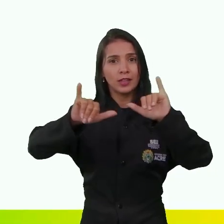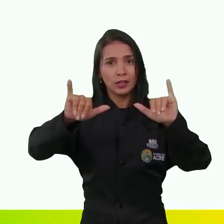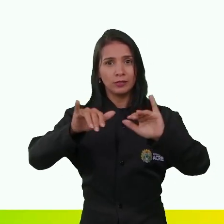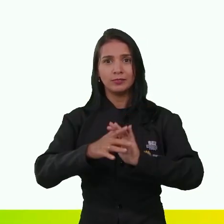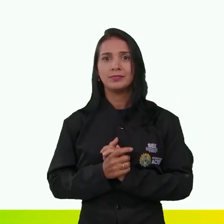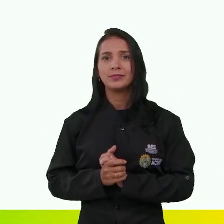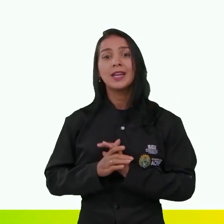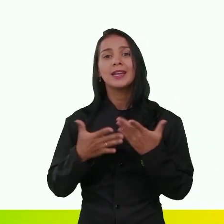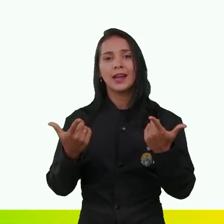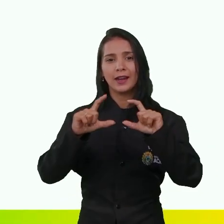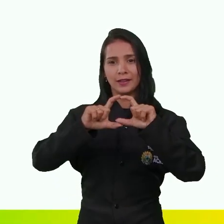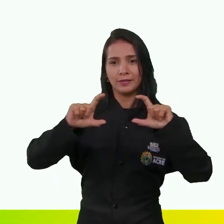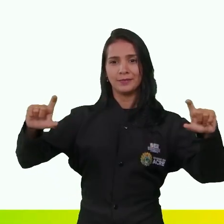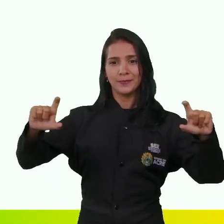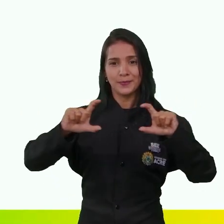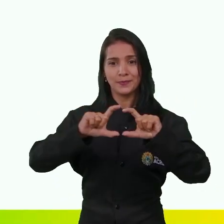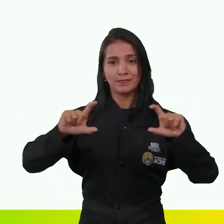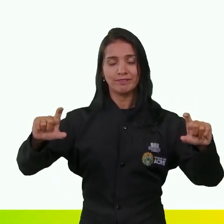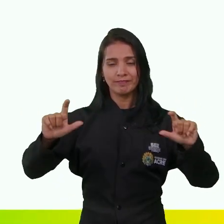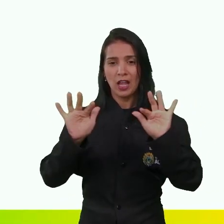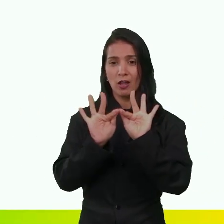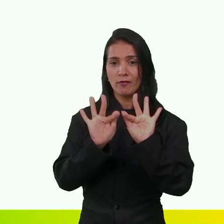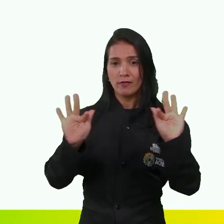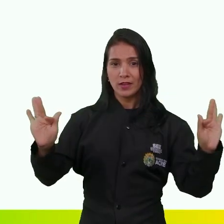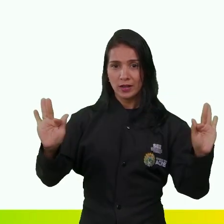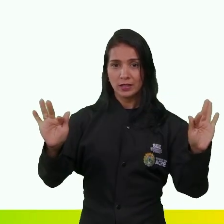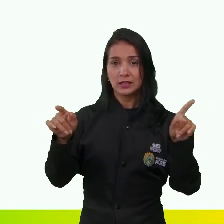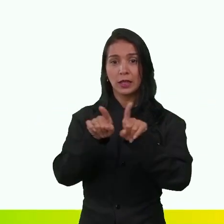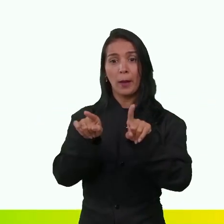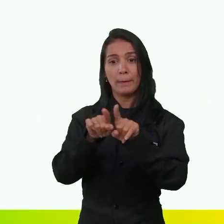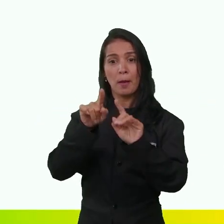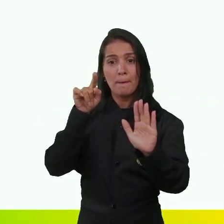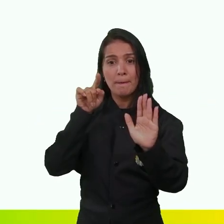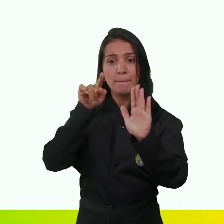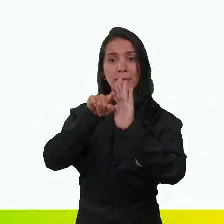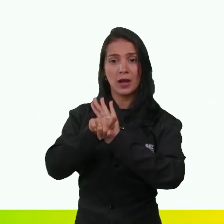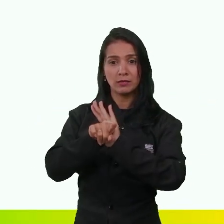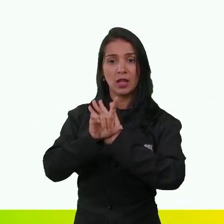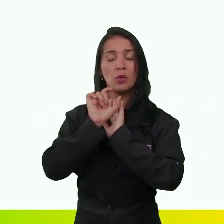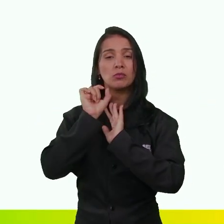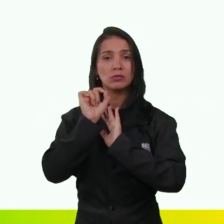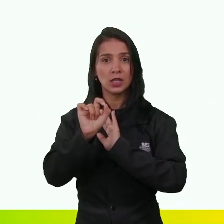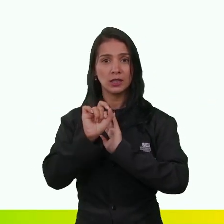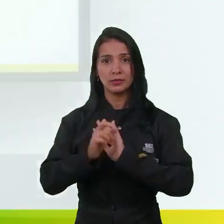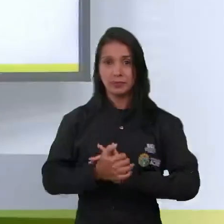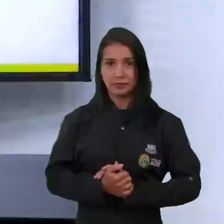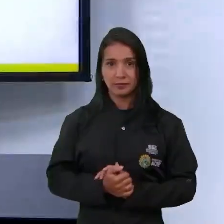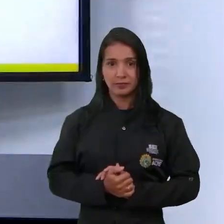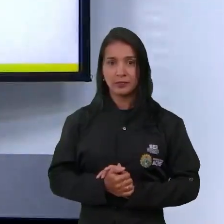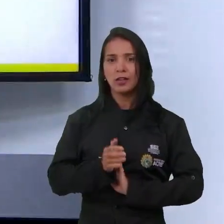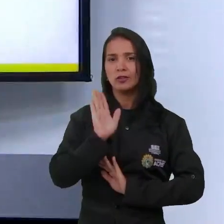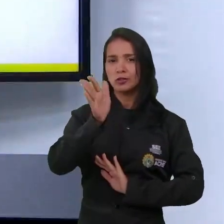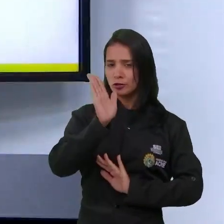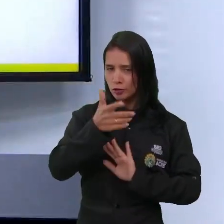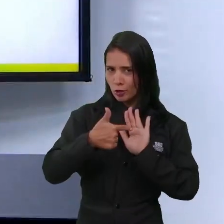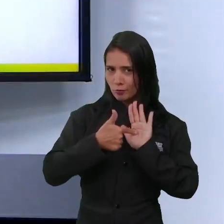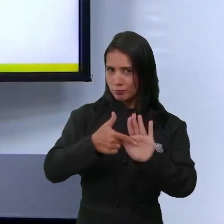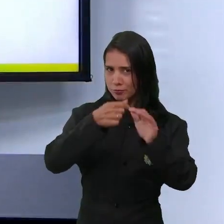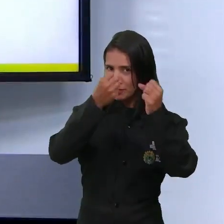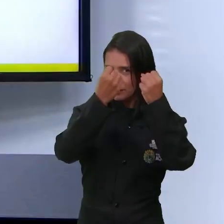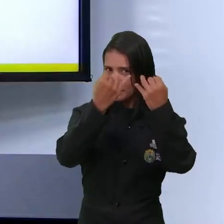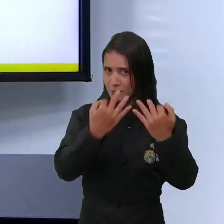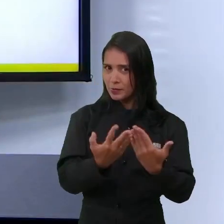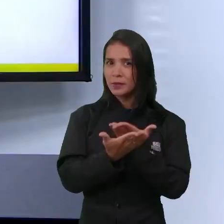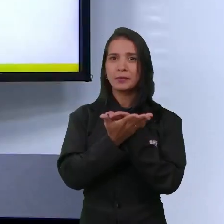frase, essa interrogação foi apresentada lá na aula para vocês. E